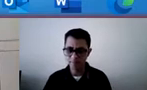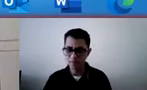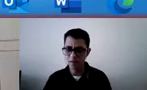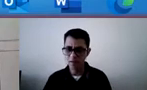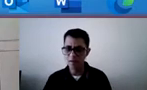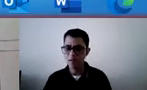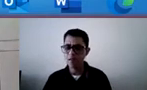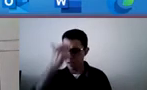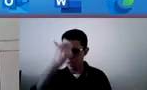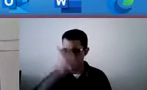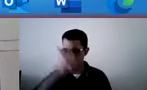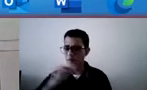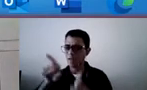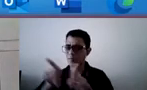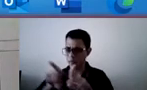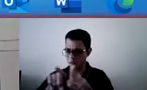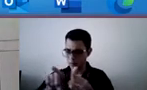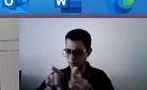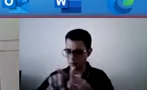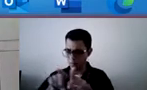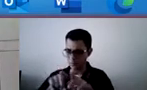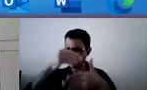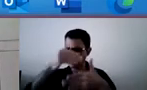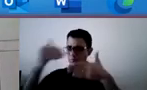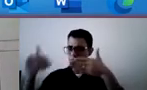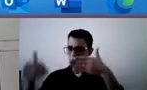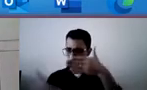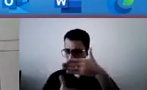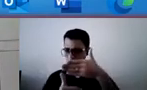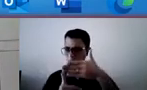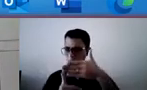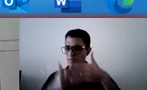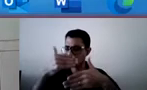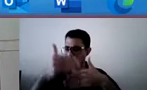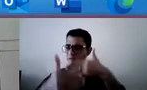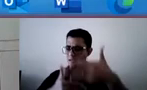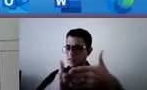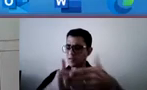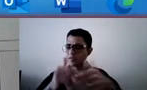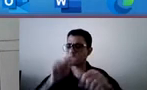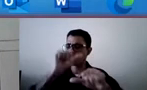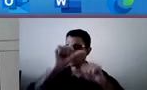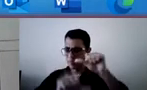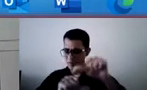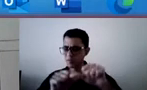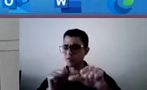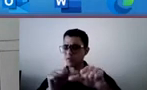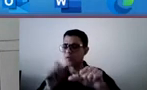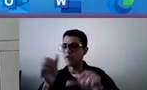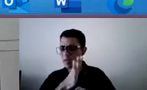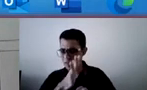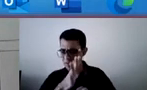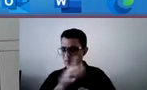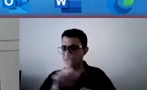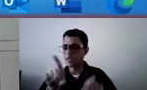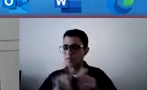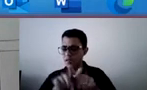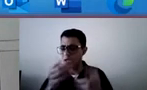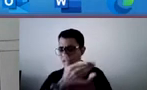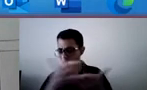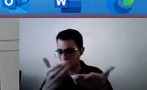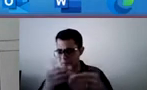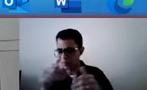que também, olha só, a gente vai passar por um outro processo de mudança novamente que vai virar de ponta cabeça e